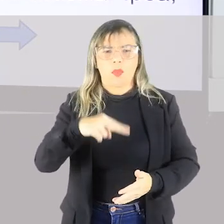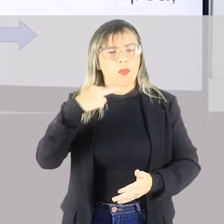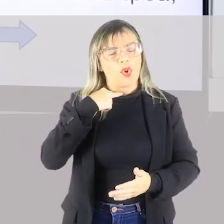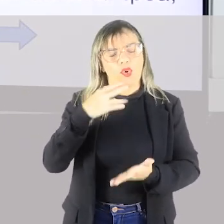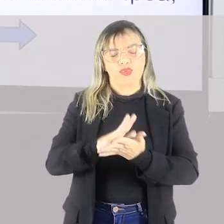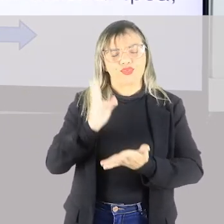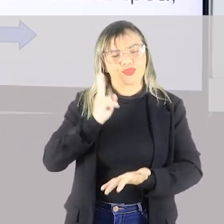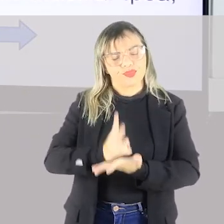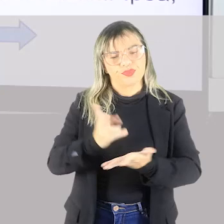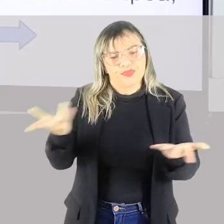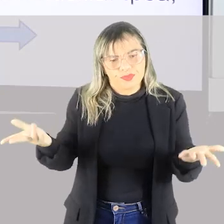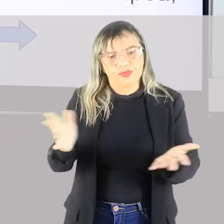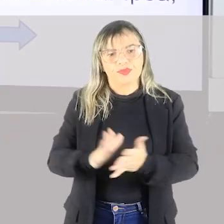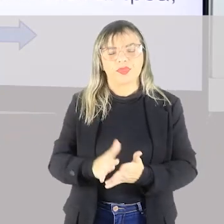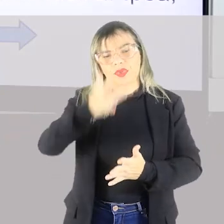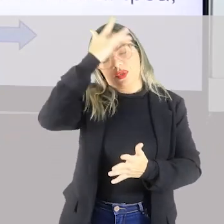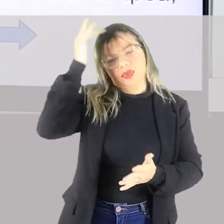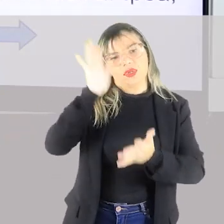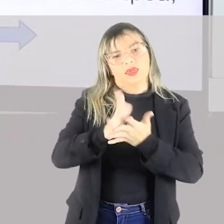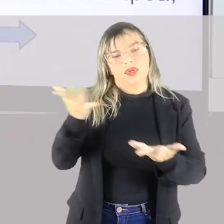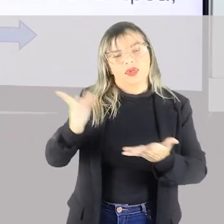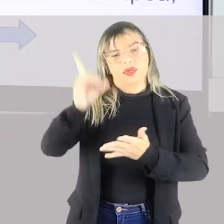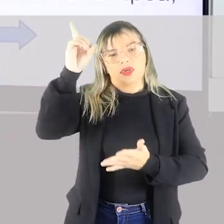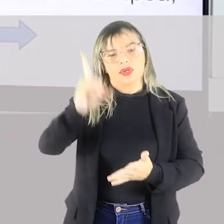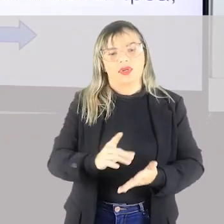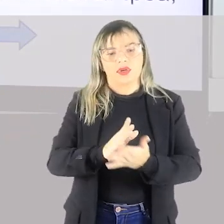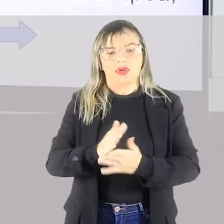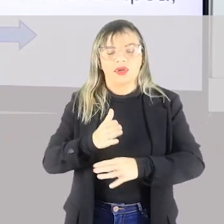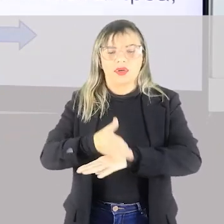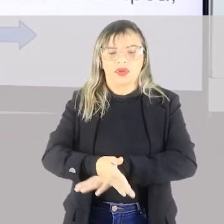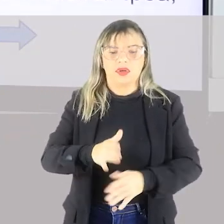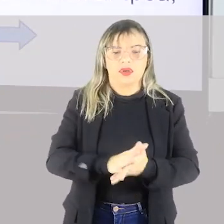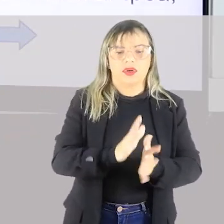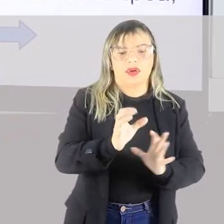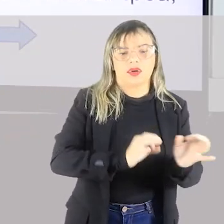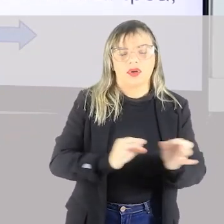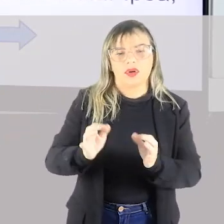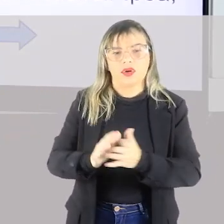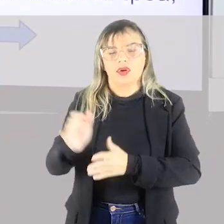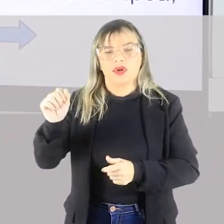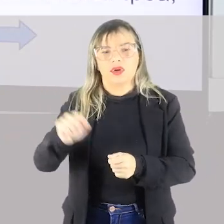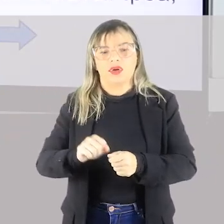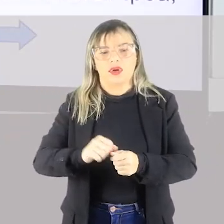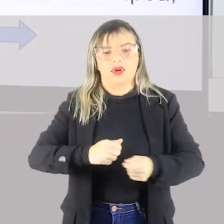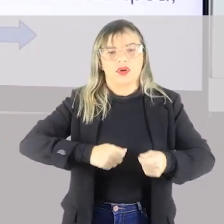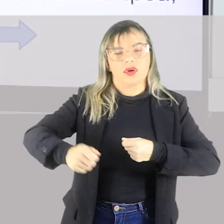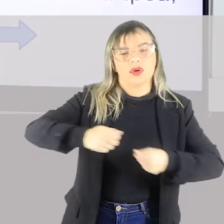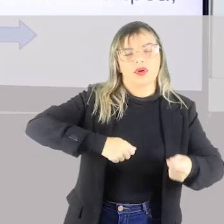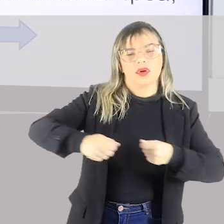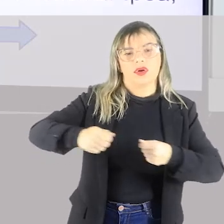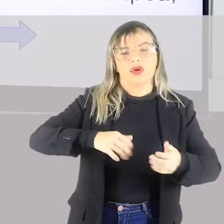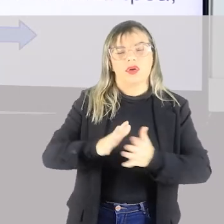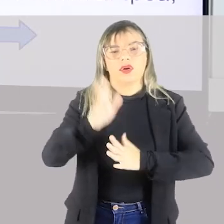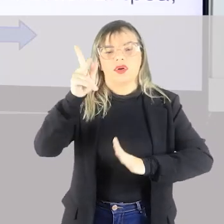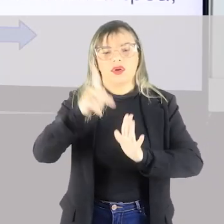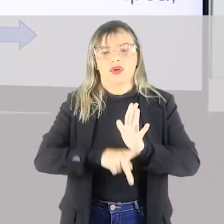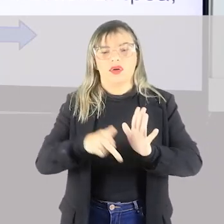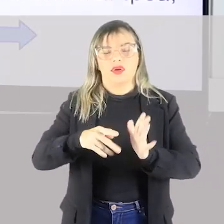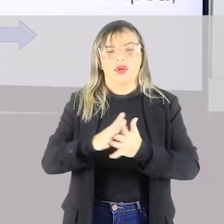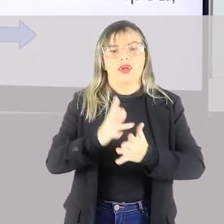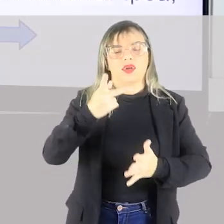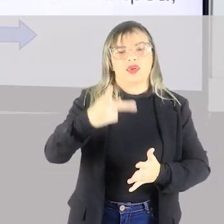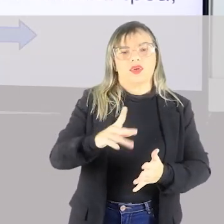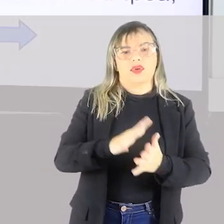As pessoas precisam saber que é direito delas participar do planejamento, da execução, do monitoramento dos projetos da sua